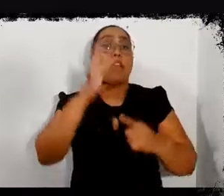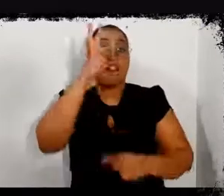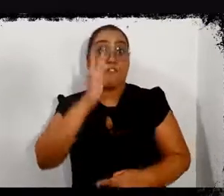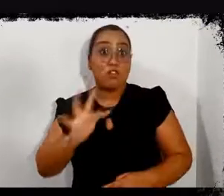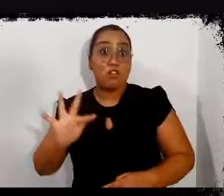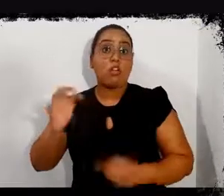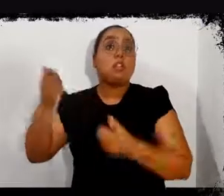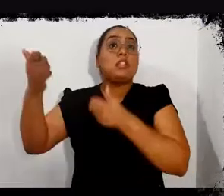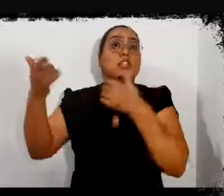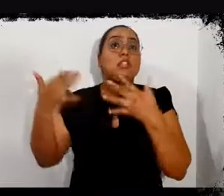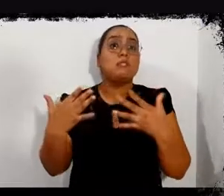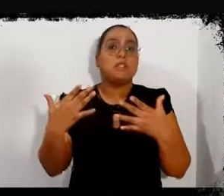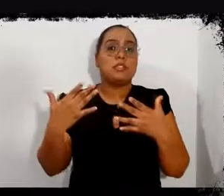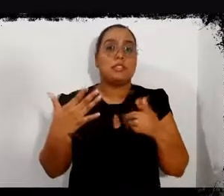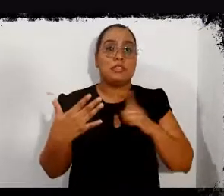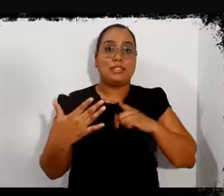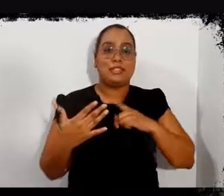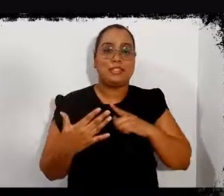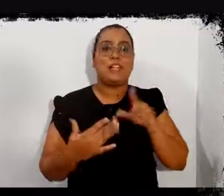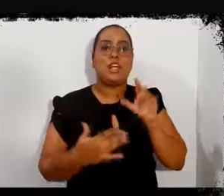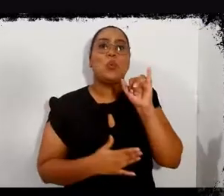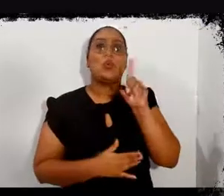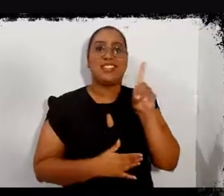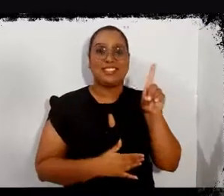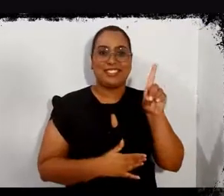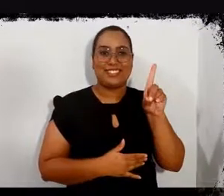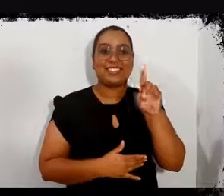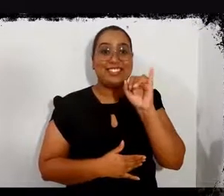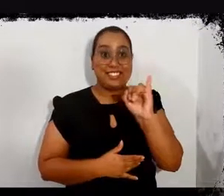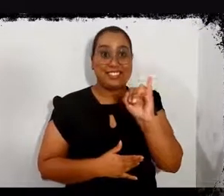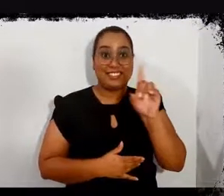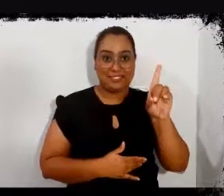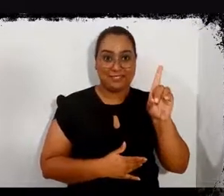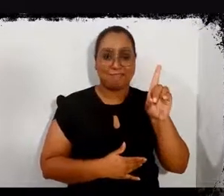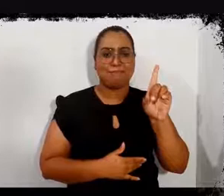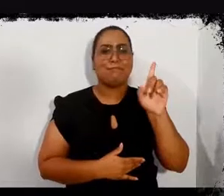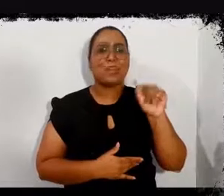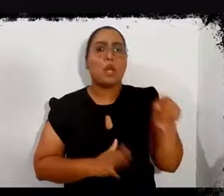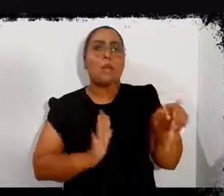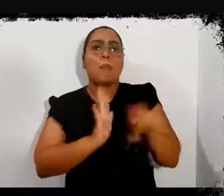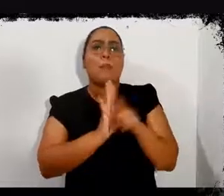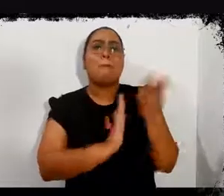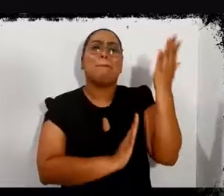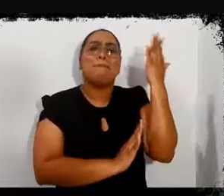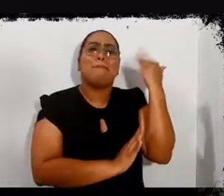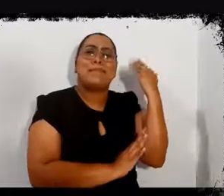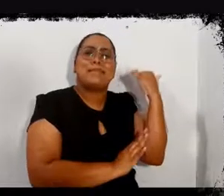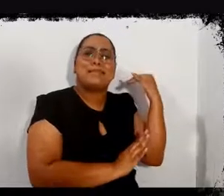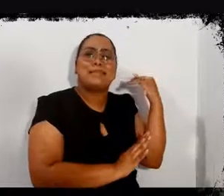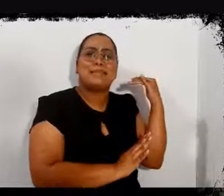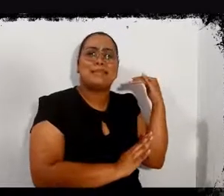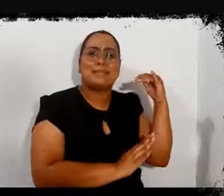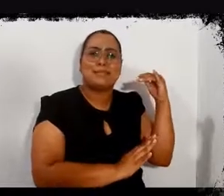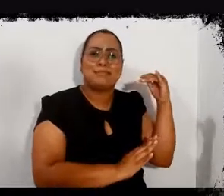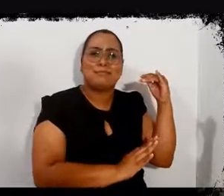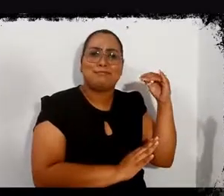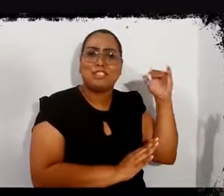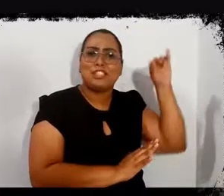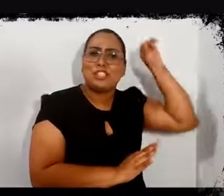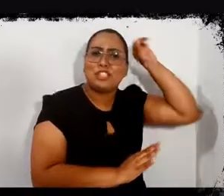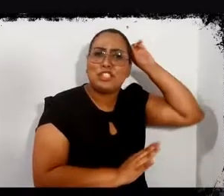relacionando-se ao que Freud chamava princípio do prazer. O id é